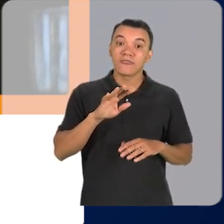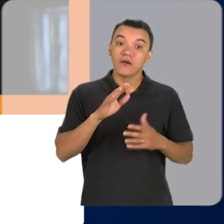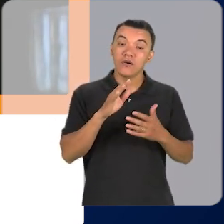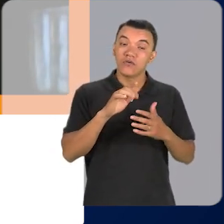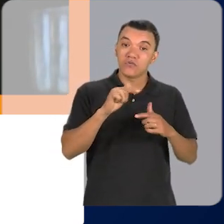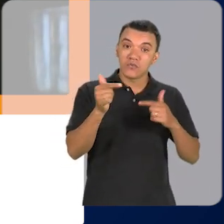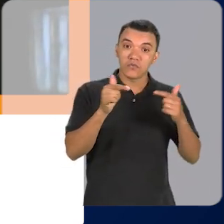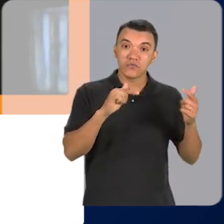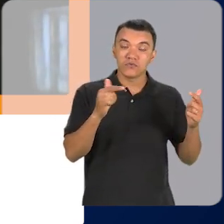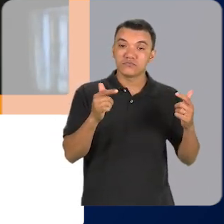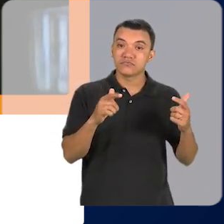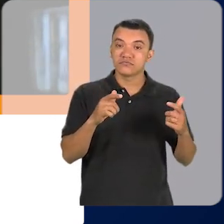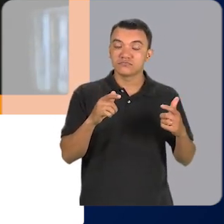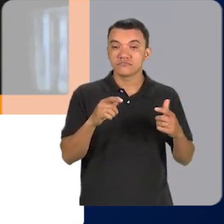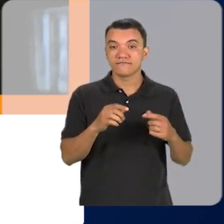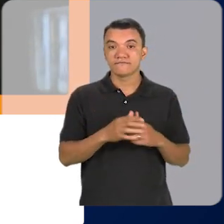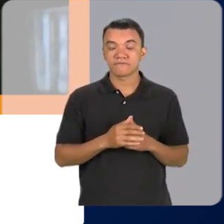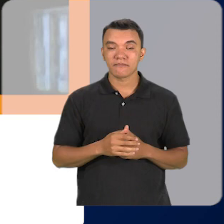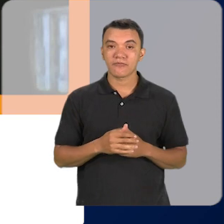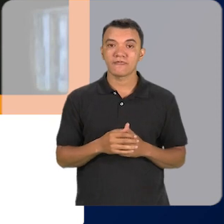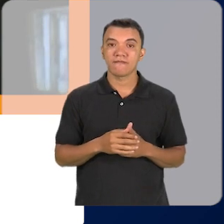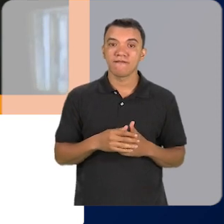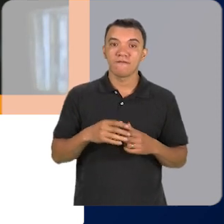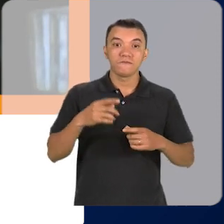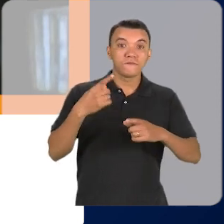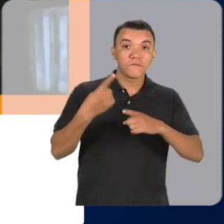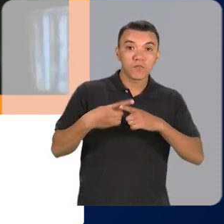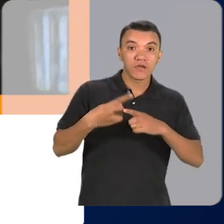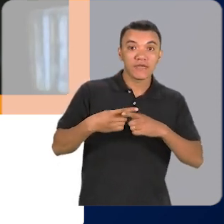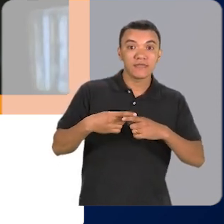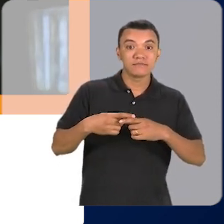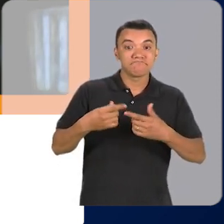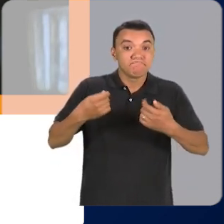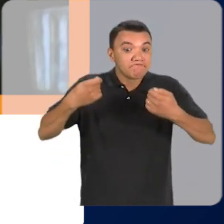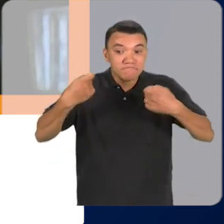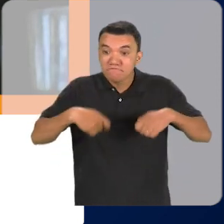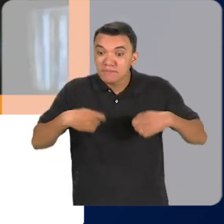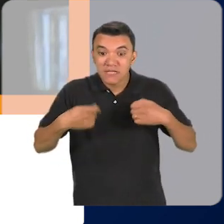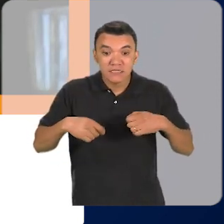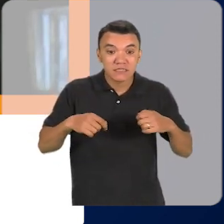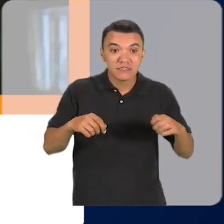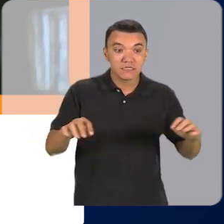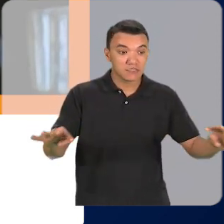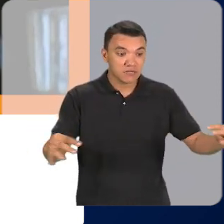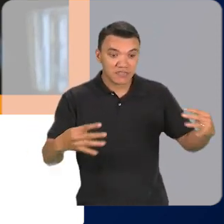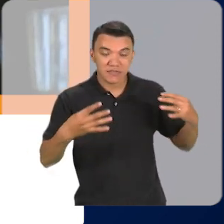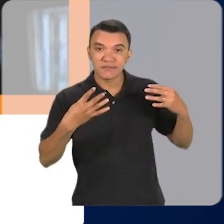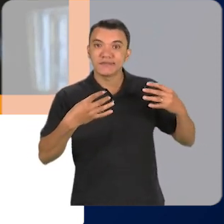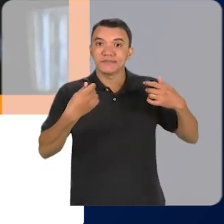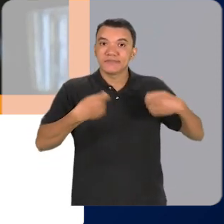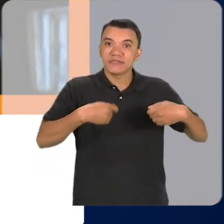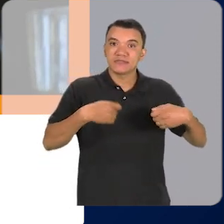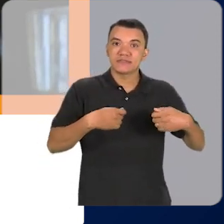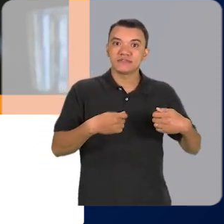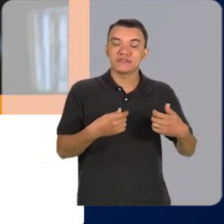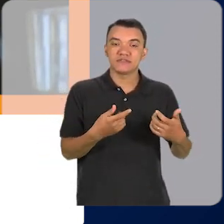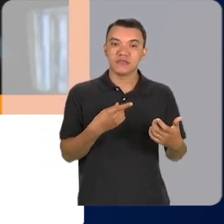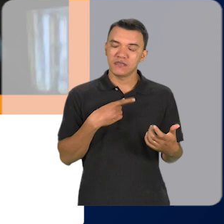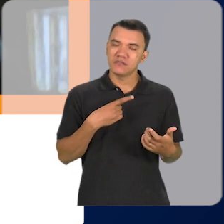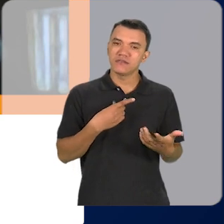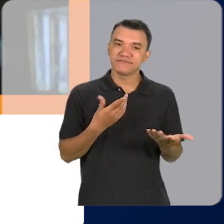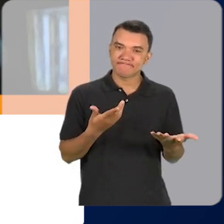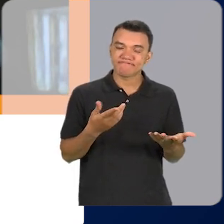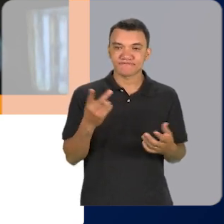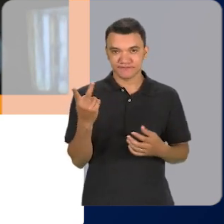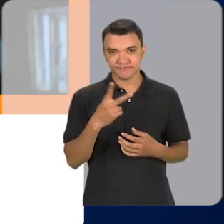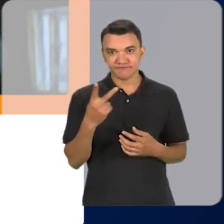outros casos, porque realmente precisam chamar a atenção, então, de alguma maneira, ao mesmo tempo que existe um processo,